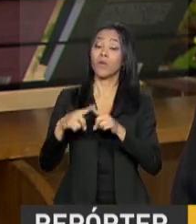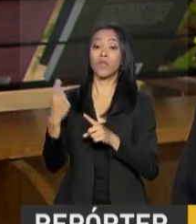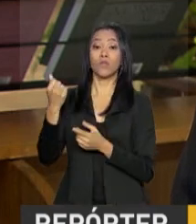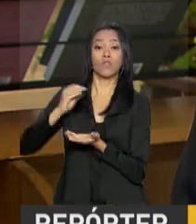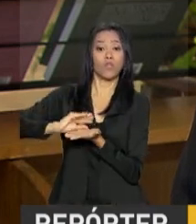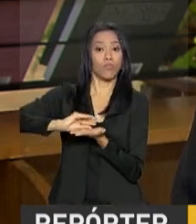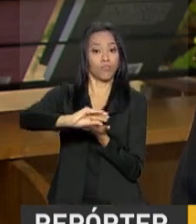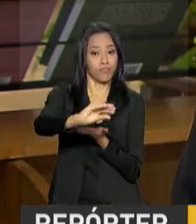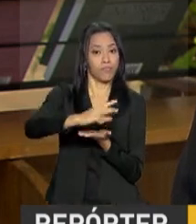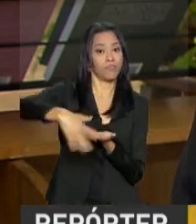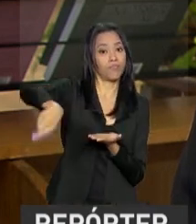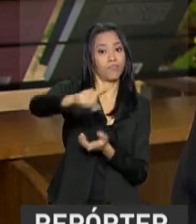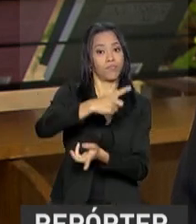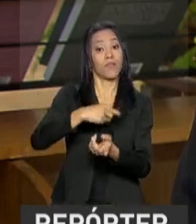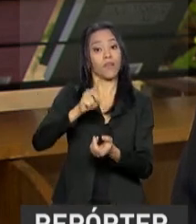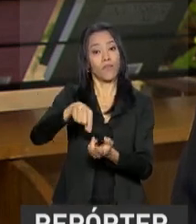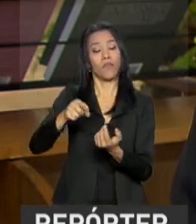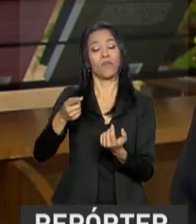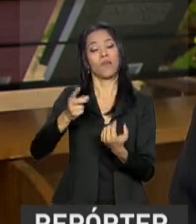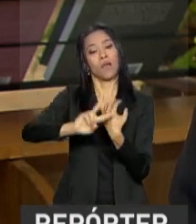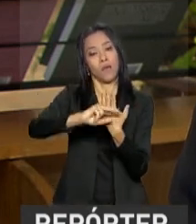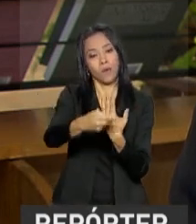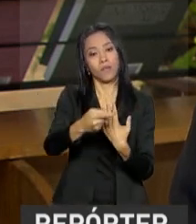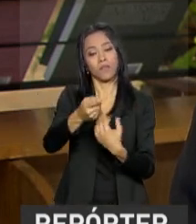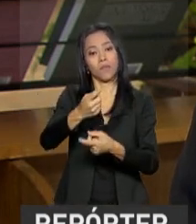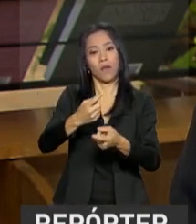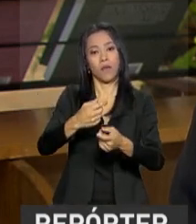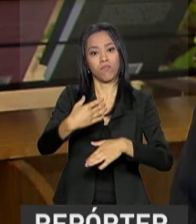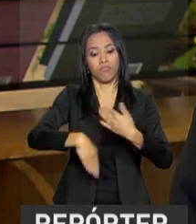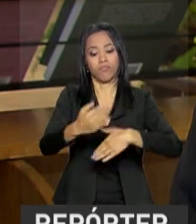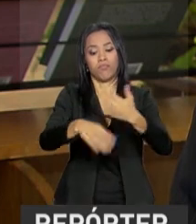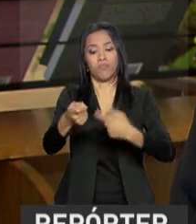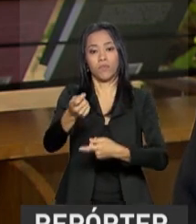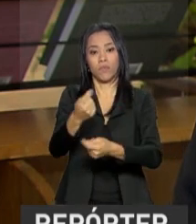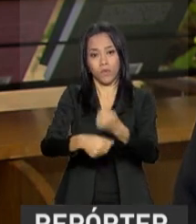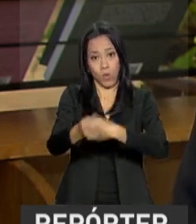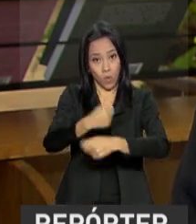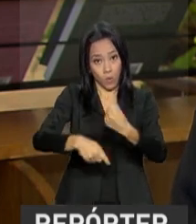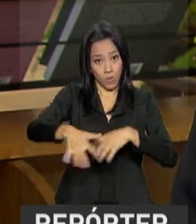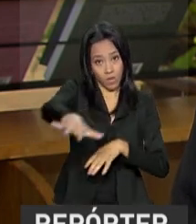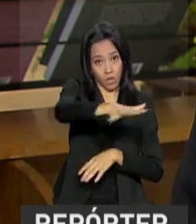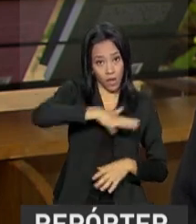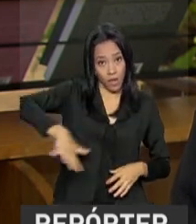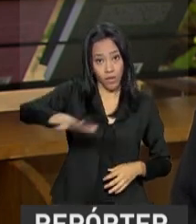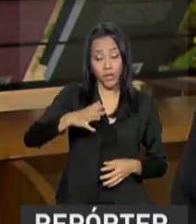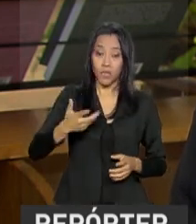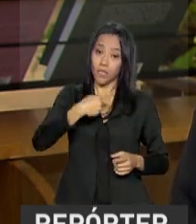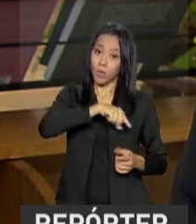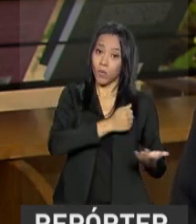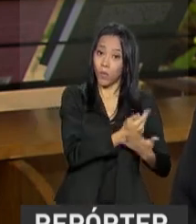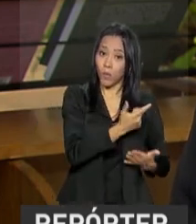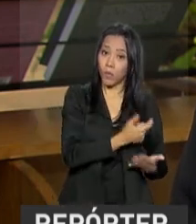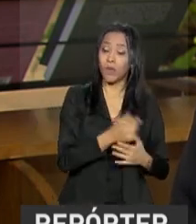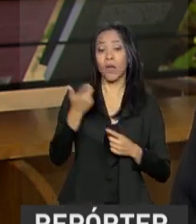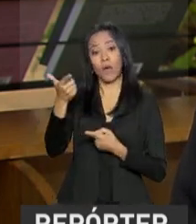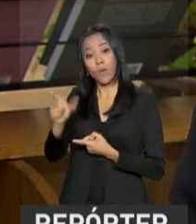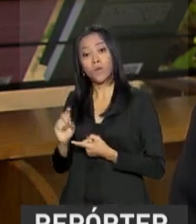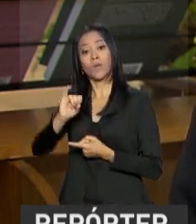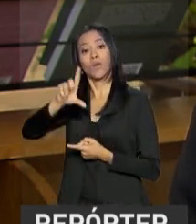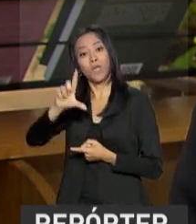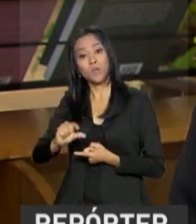do do crescimento o que determina esse aumento do consumo de um lado é a redução da taxa de